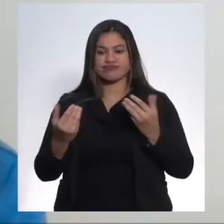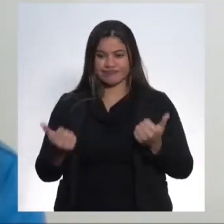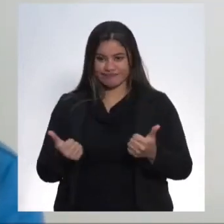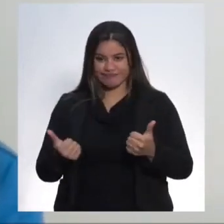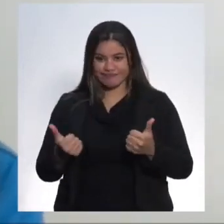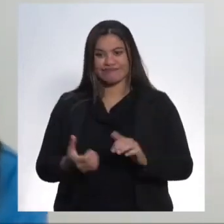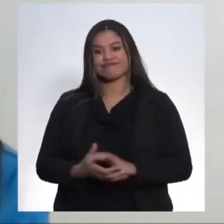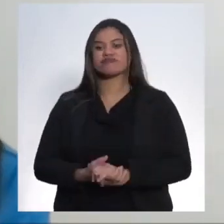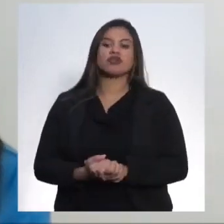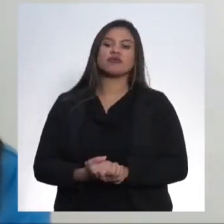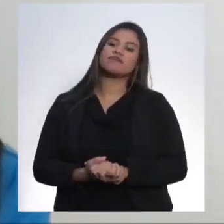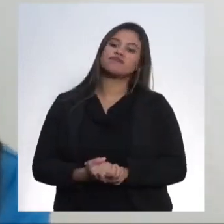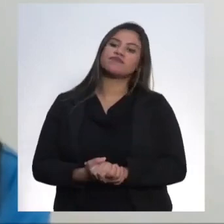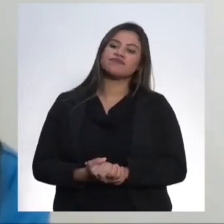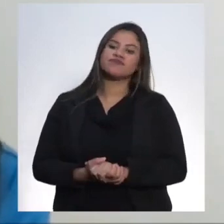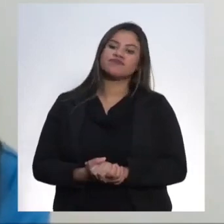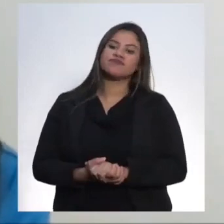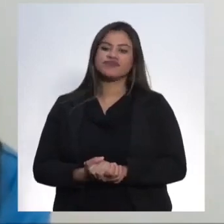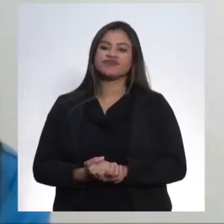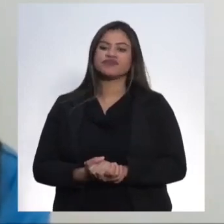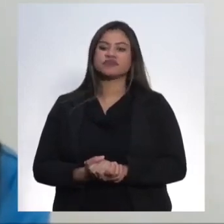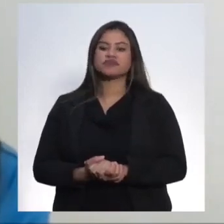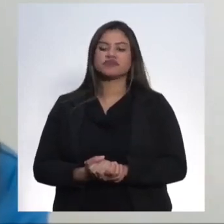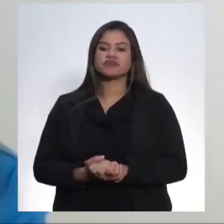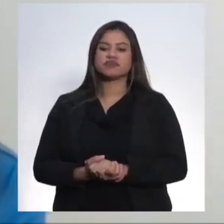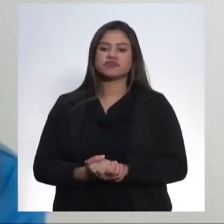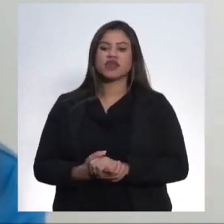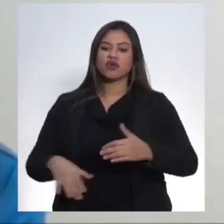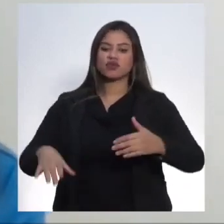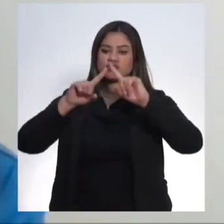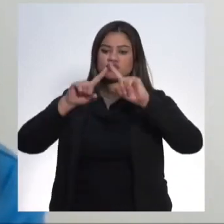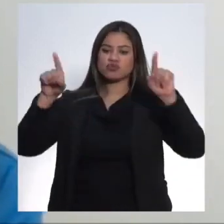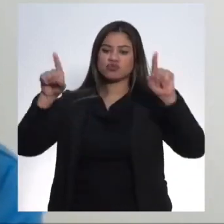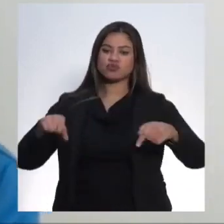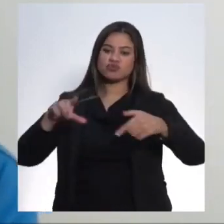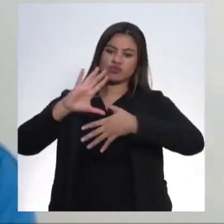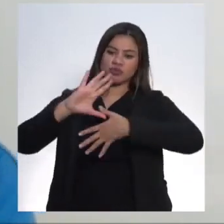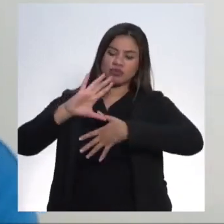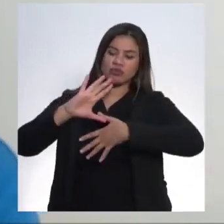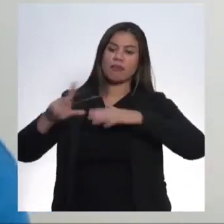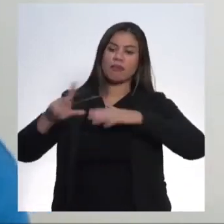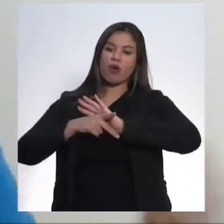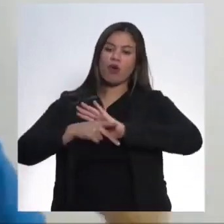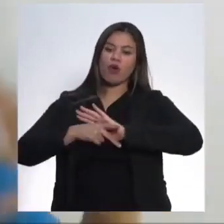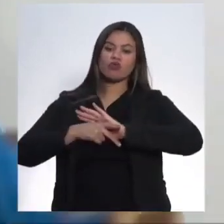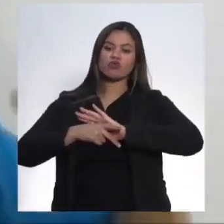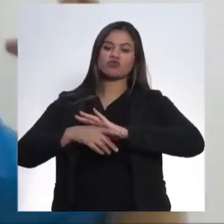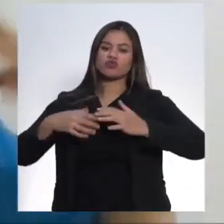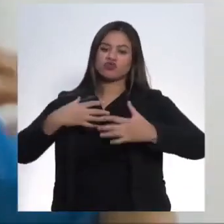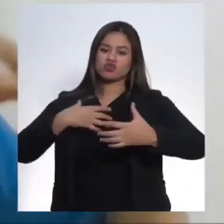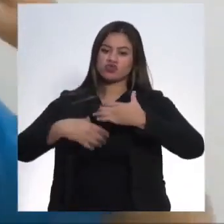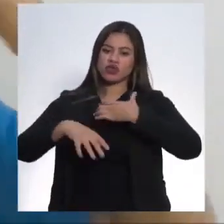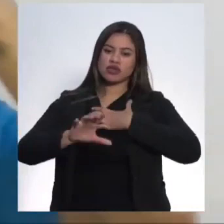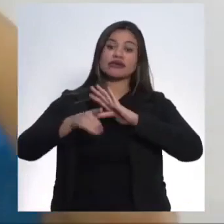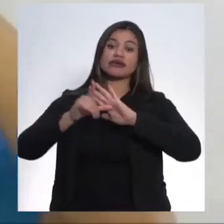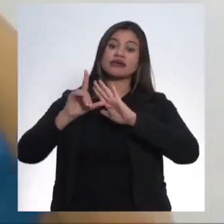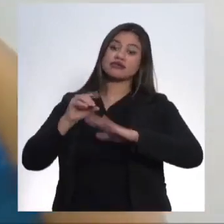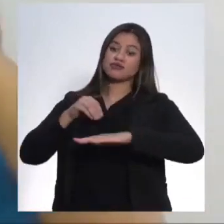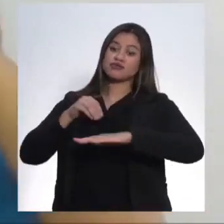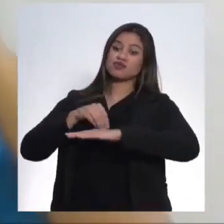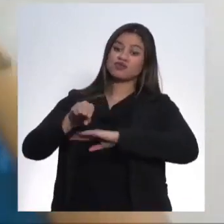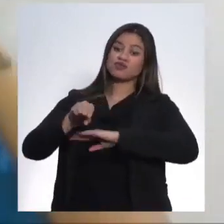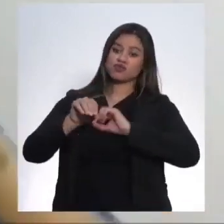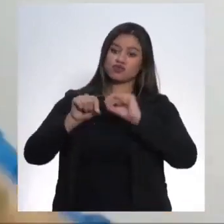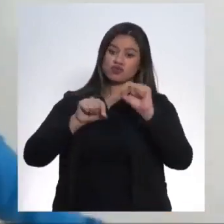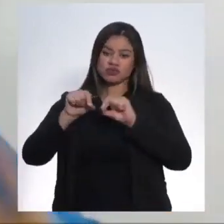tá certo? Esse mapa da empatia, antes de eu compartilhar a tela, já vou adiantar algumas questões para vocês irem